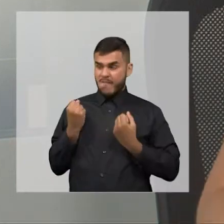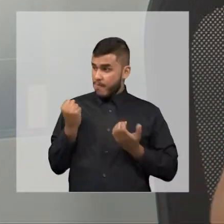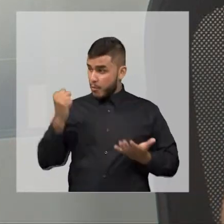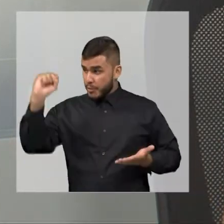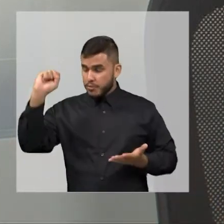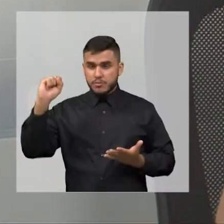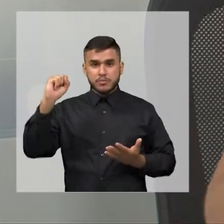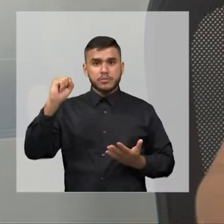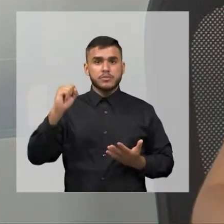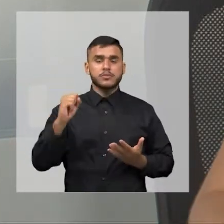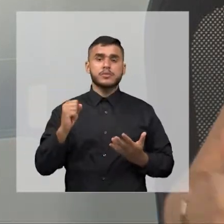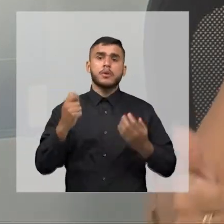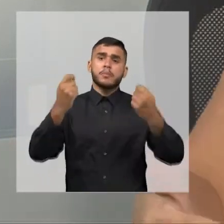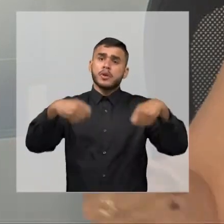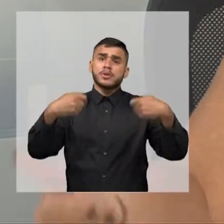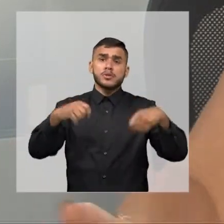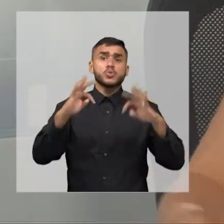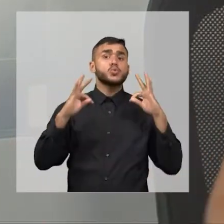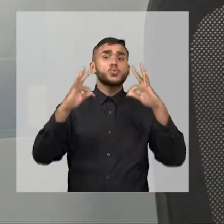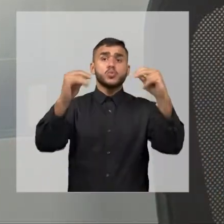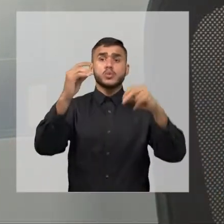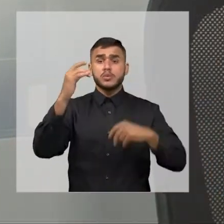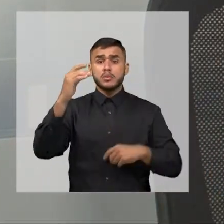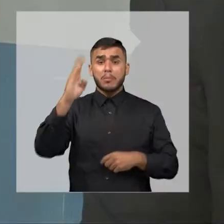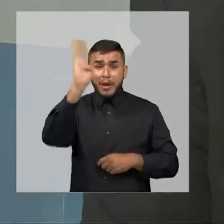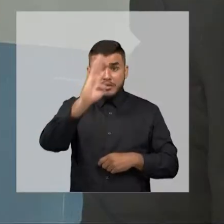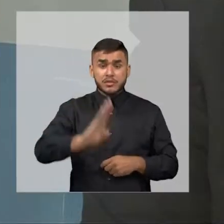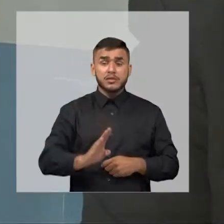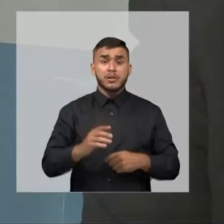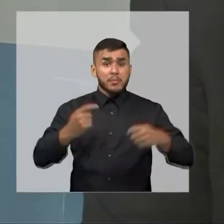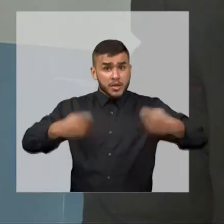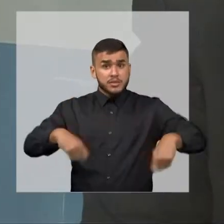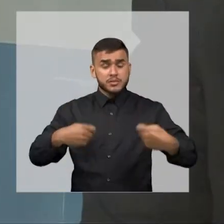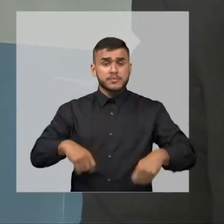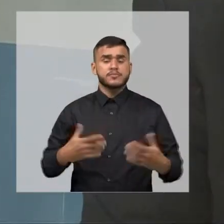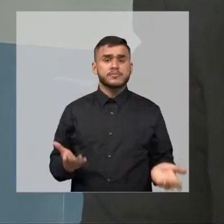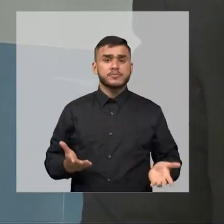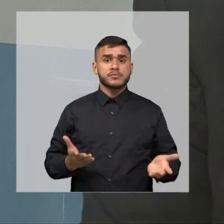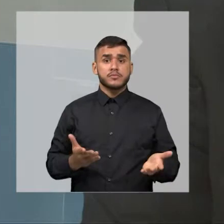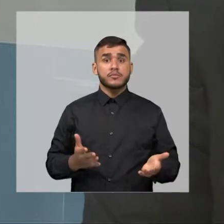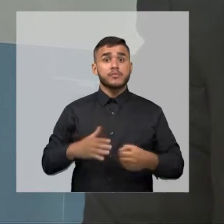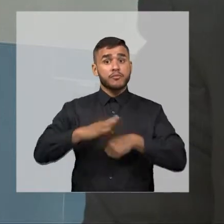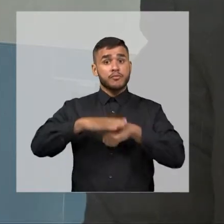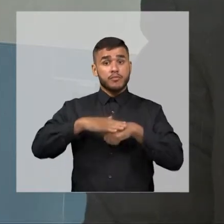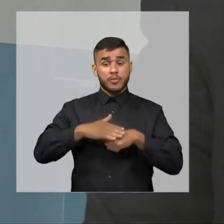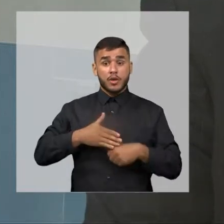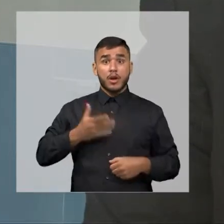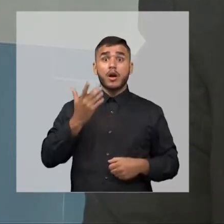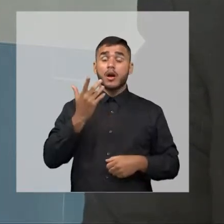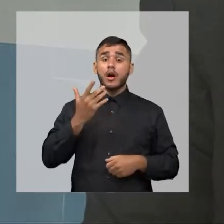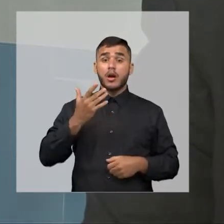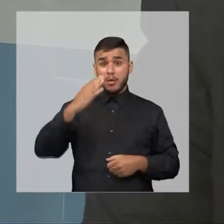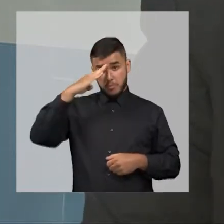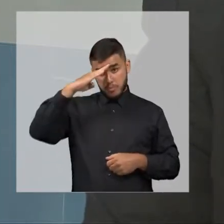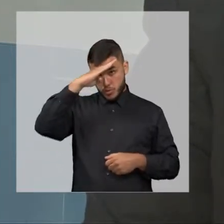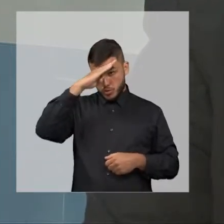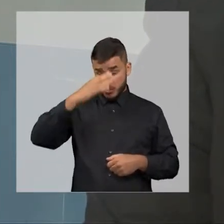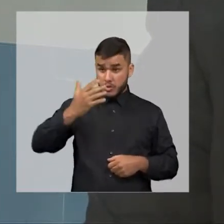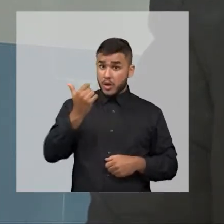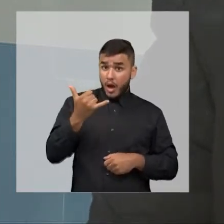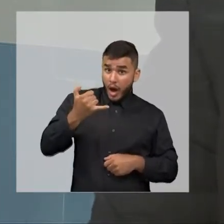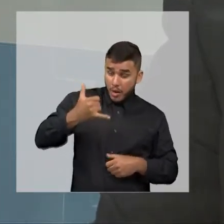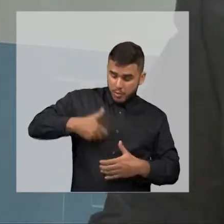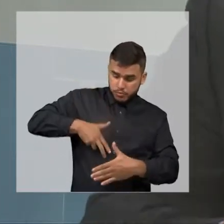assalto, que é o que todo brasileiro deve fazer. Mas nesse caso é uma coisa que não foi discutida ainda, que é porte, né? No caso aí é posse, né? A